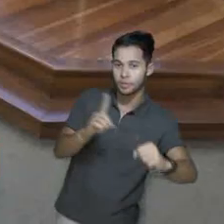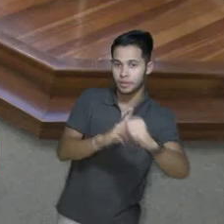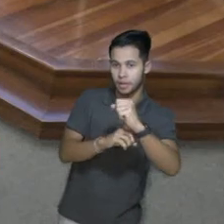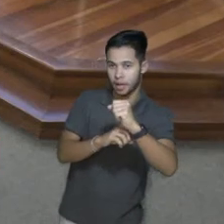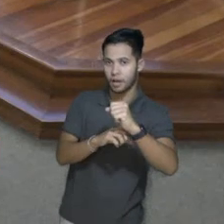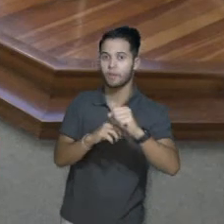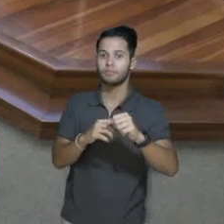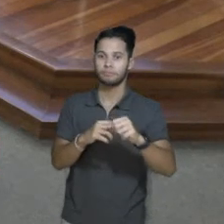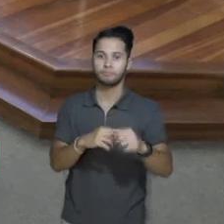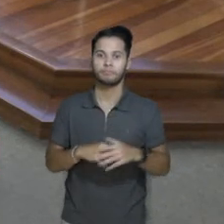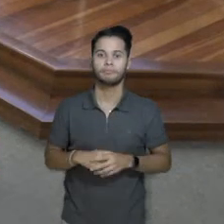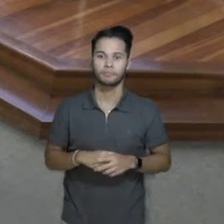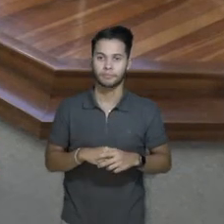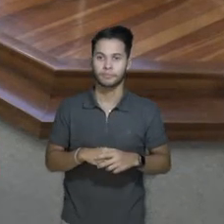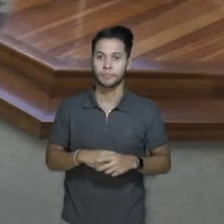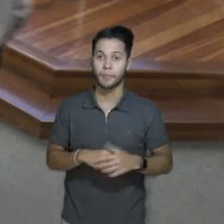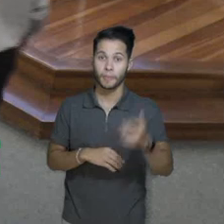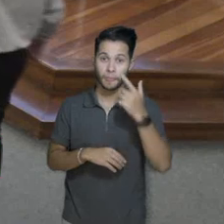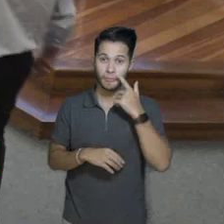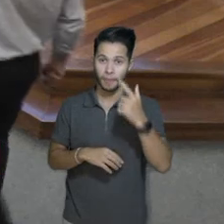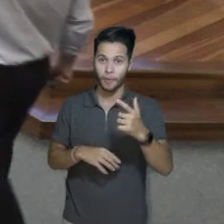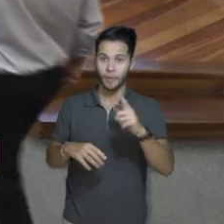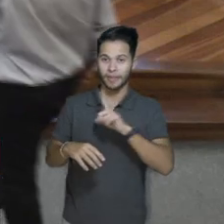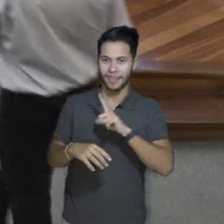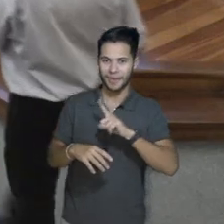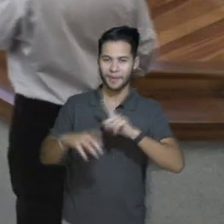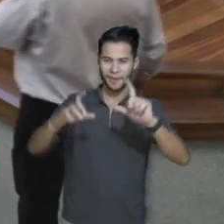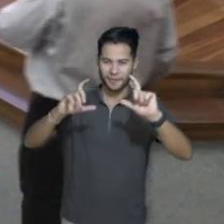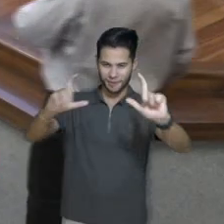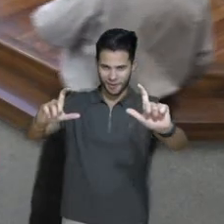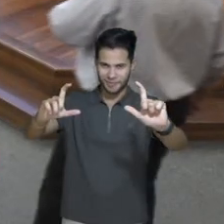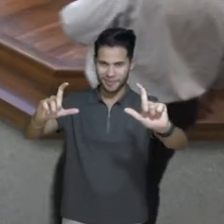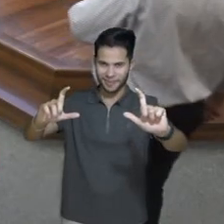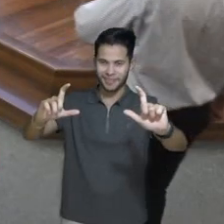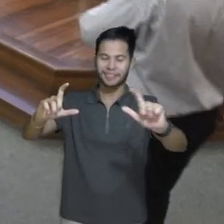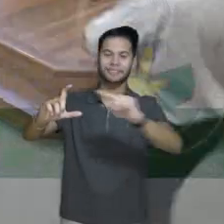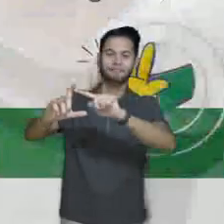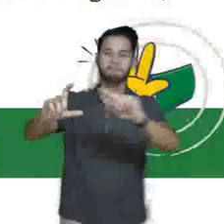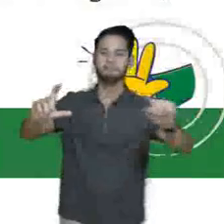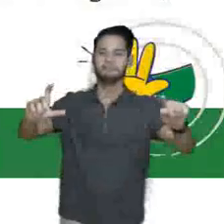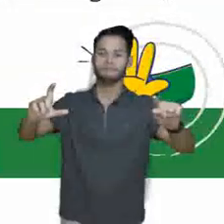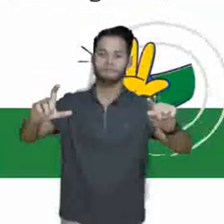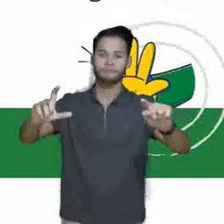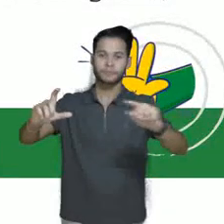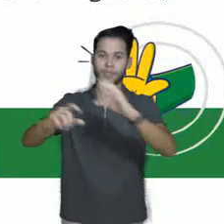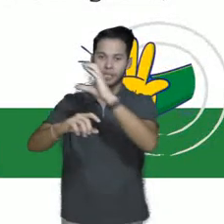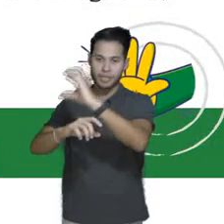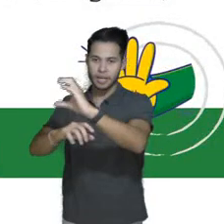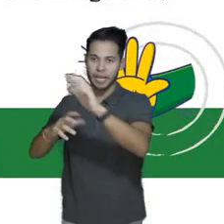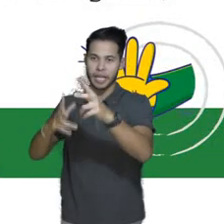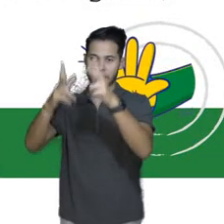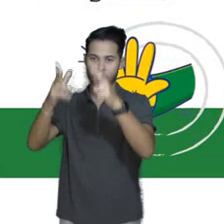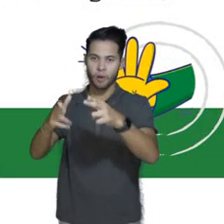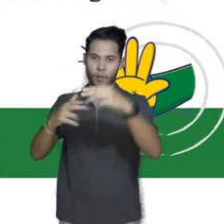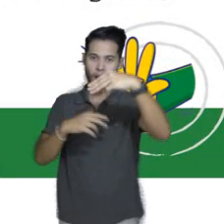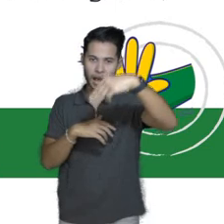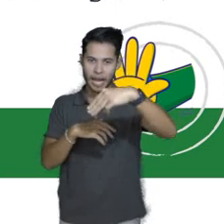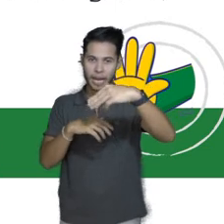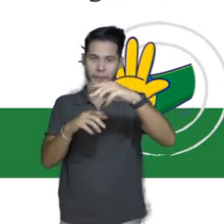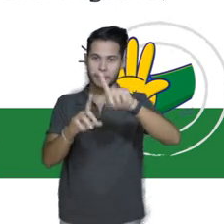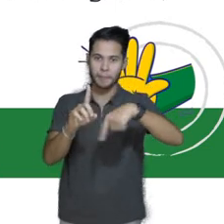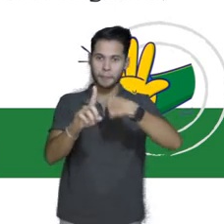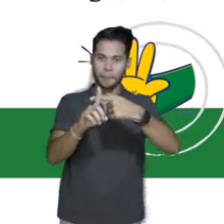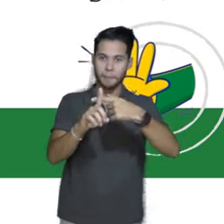e aqui a gente entra na fórmula de cliter eh que corrupção é igual a monopólio do poder mais discricionaridade